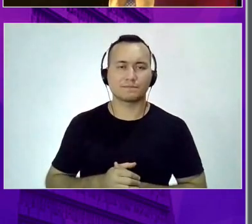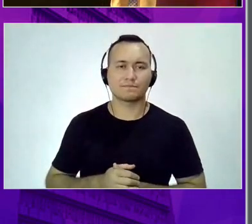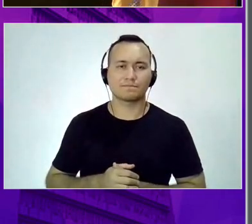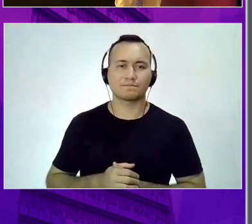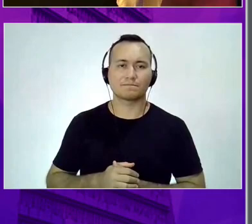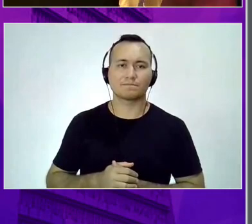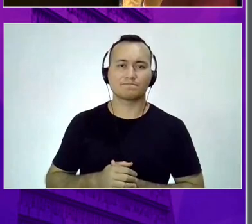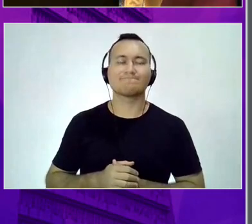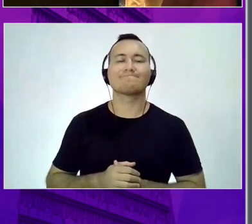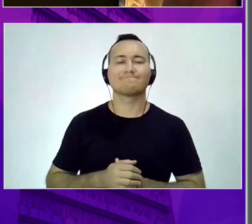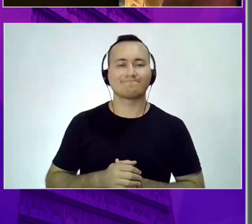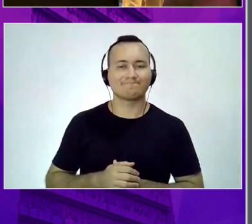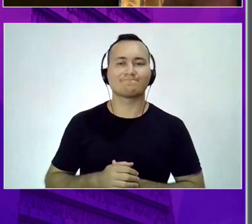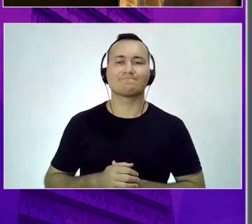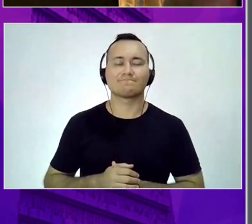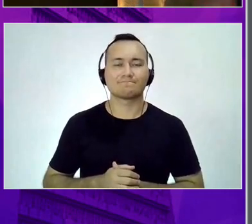tudo.